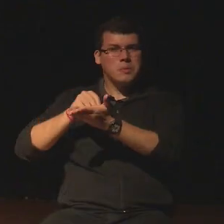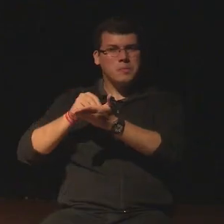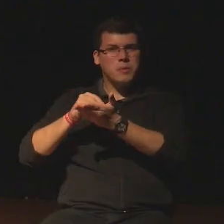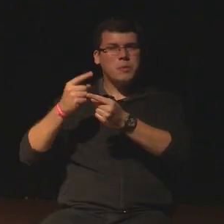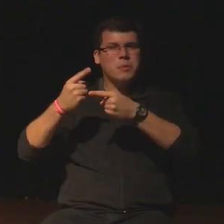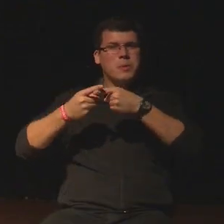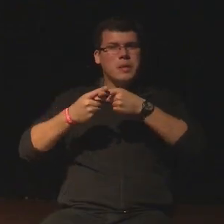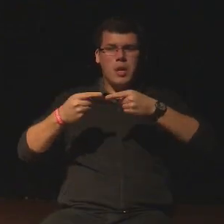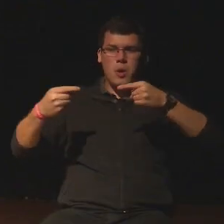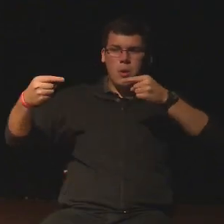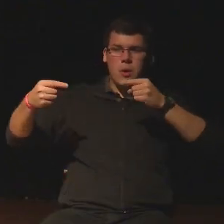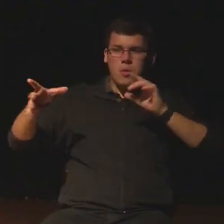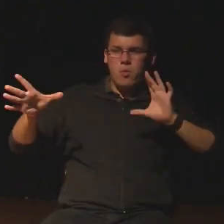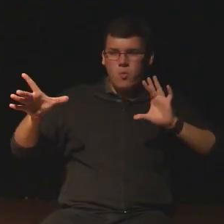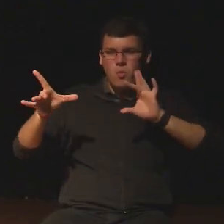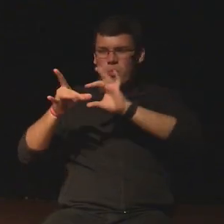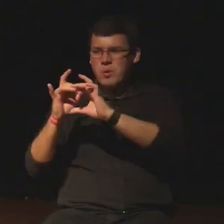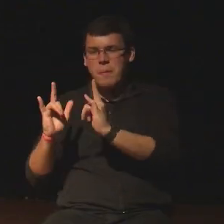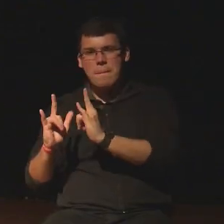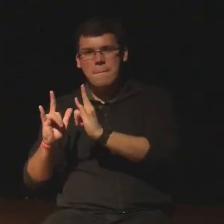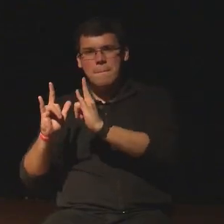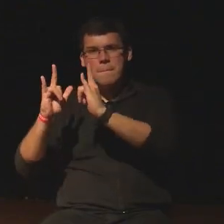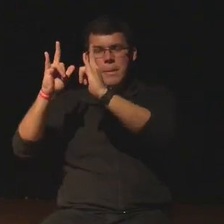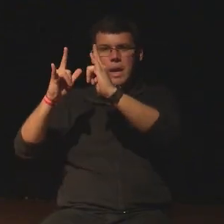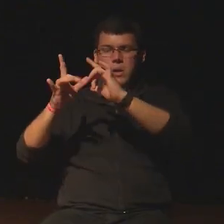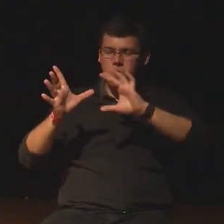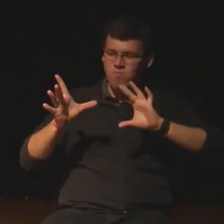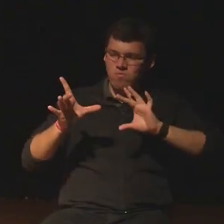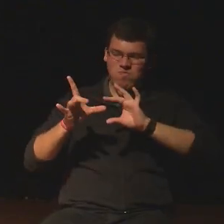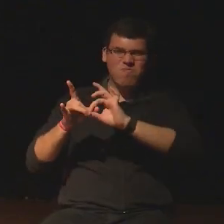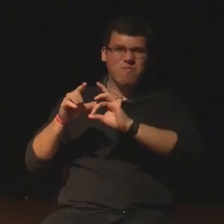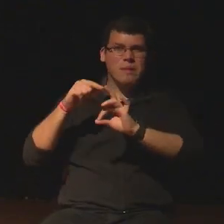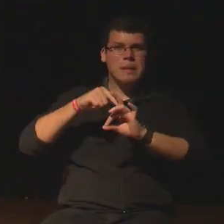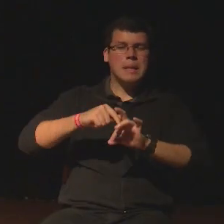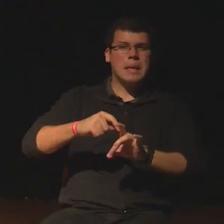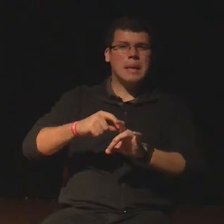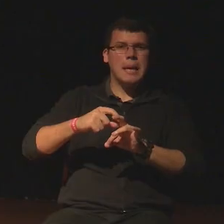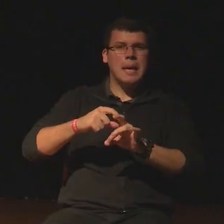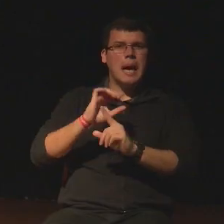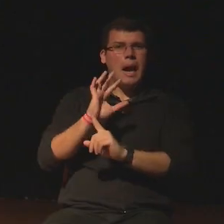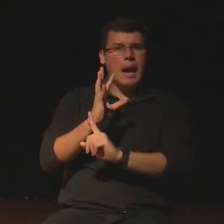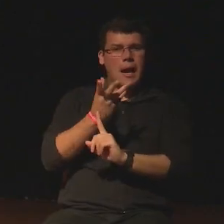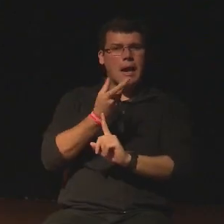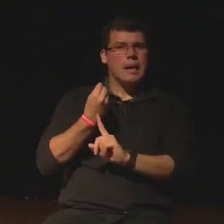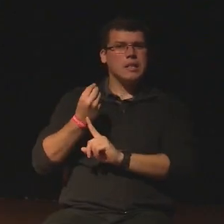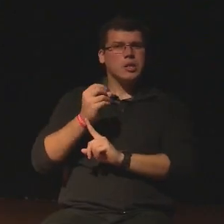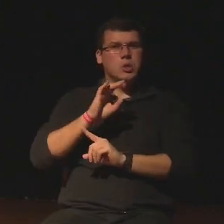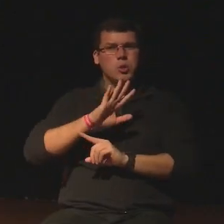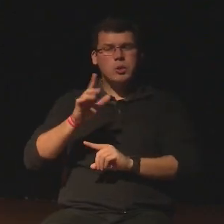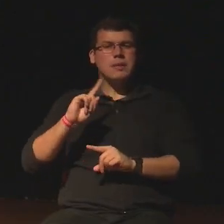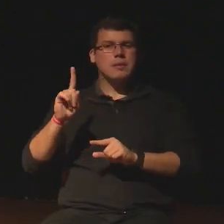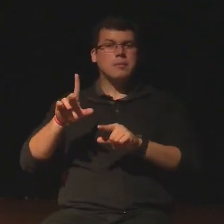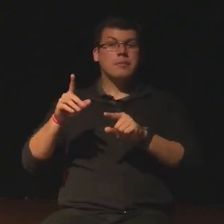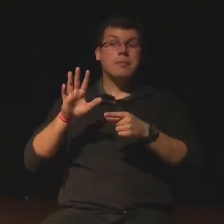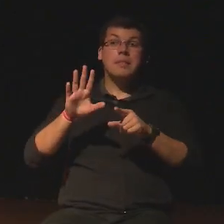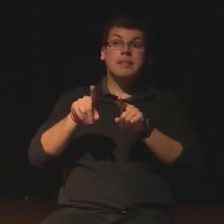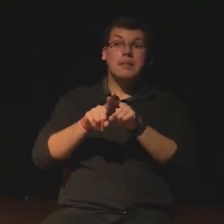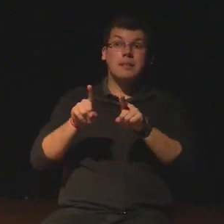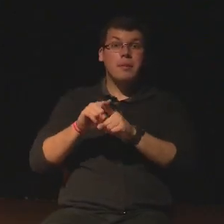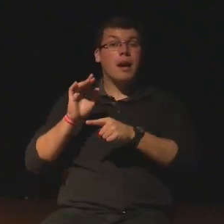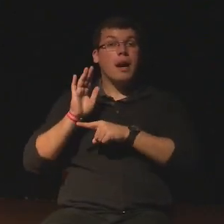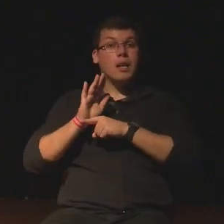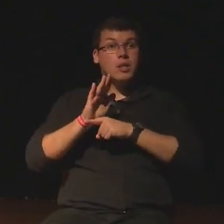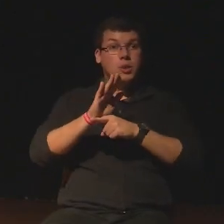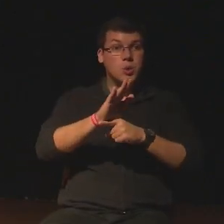prédios, mas um espaço onde as pessoas poderão vir visitar o acervo do museu, dos museus, né? É um museu só com 2